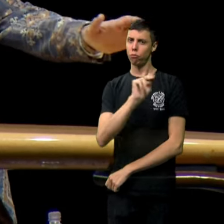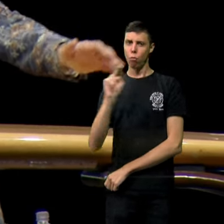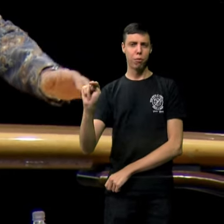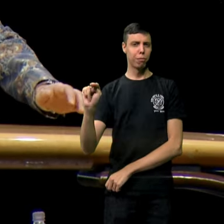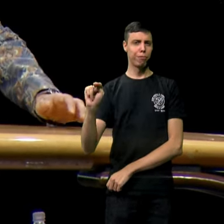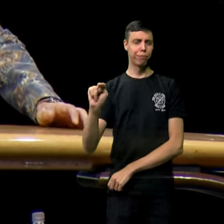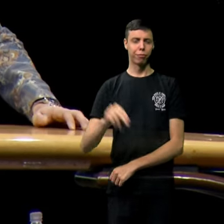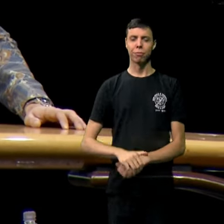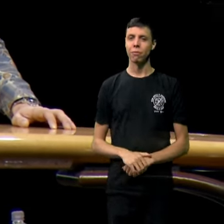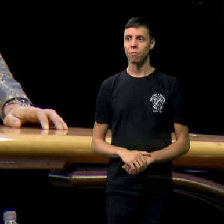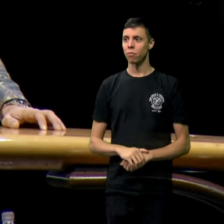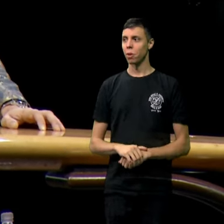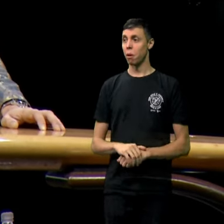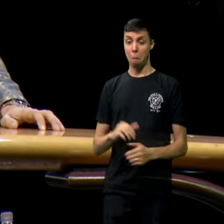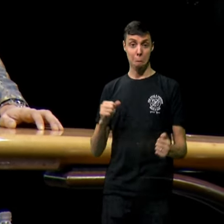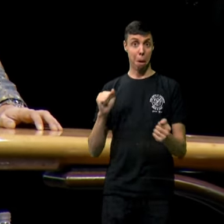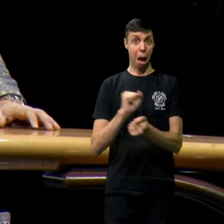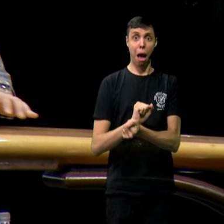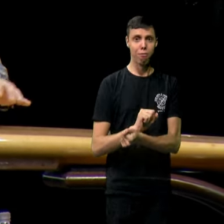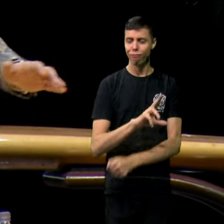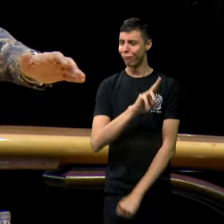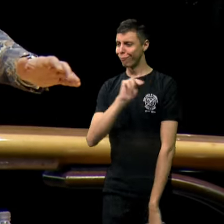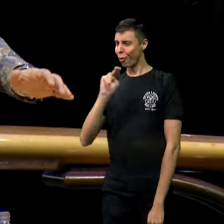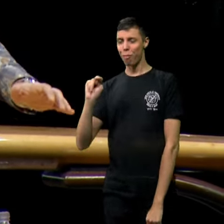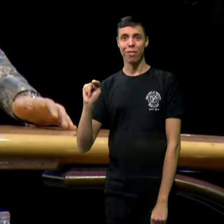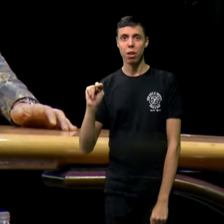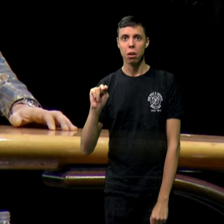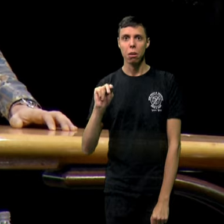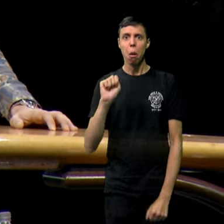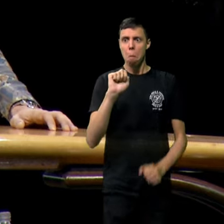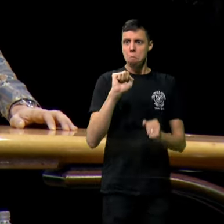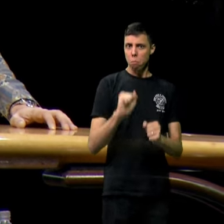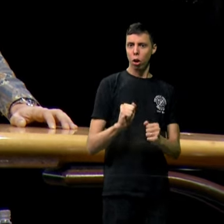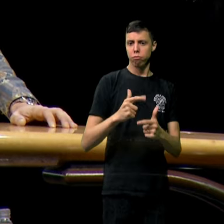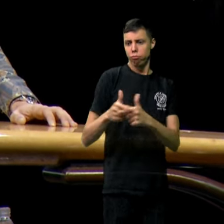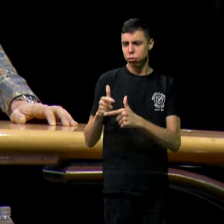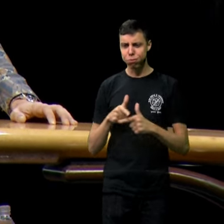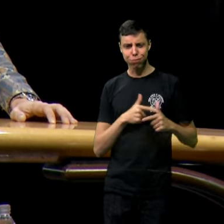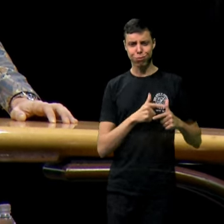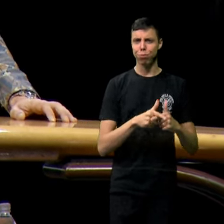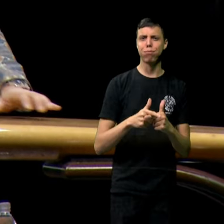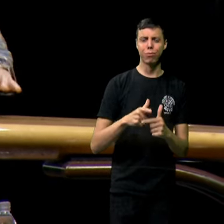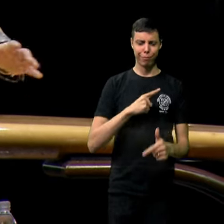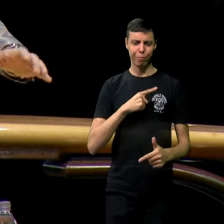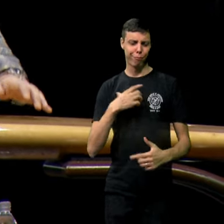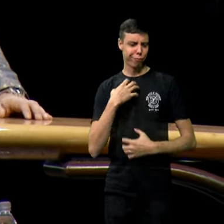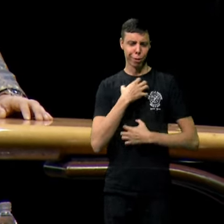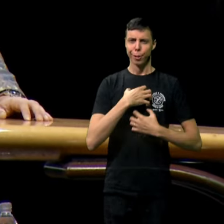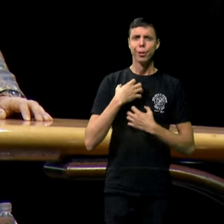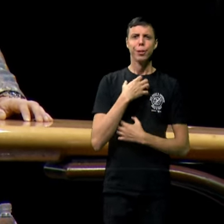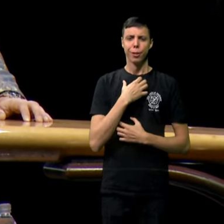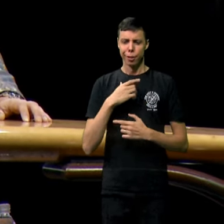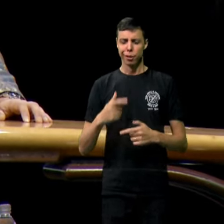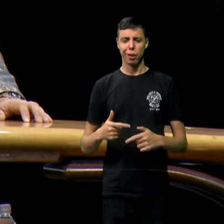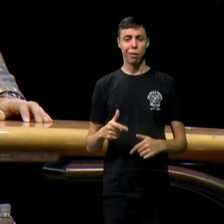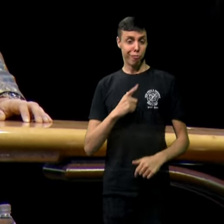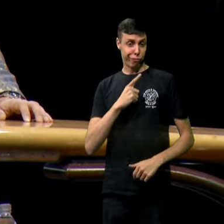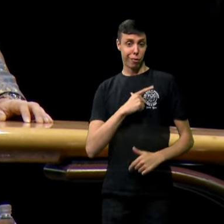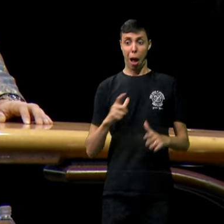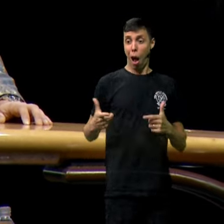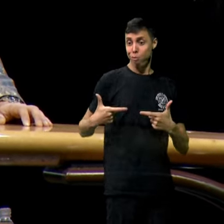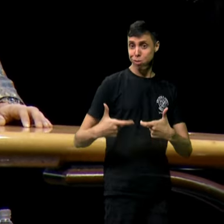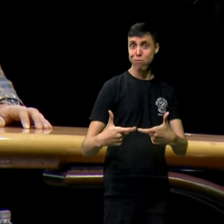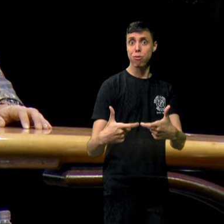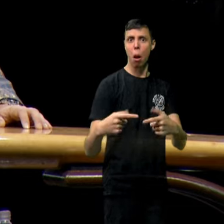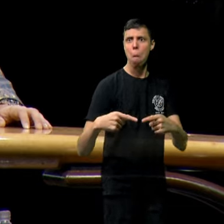Tamanho poder não pode ser detido. Você pode enfrentar diversas circunstâncias. Você vai ter as suas batalhas, mas em todas elas